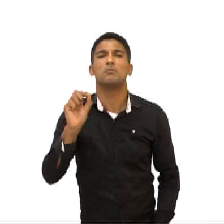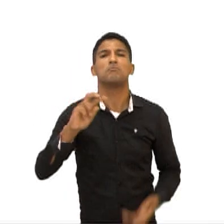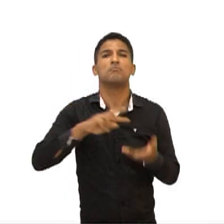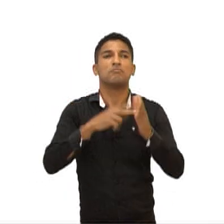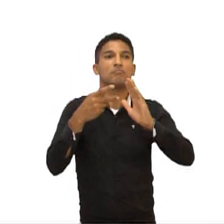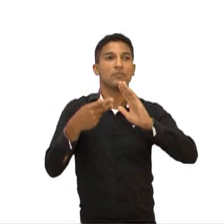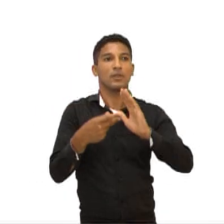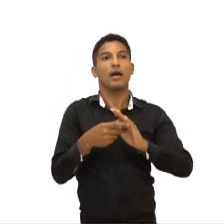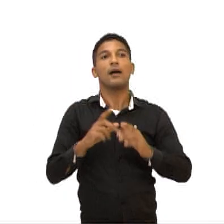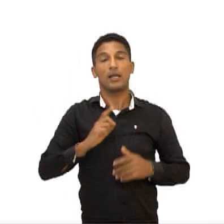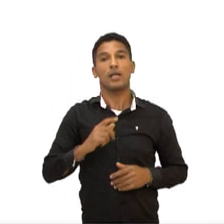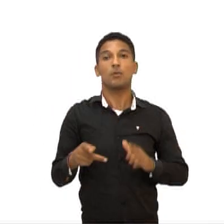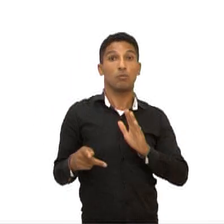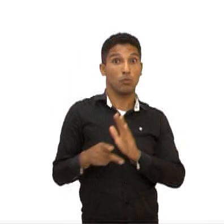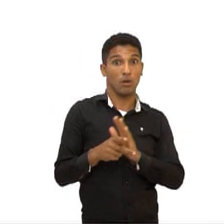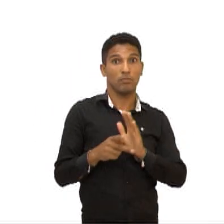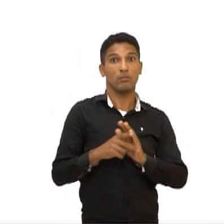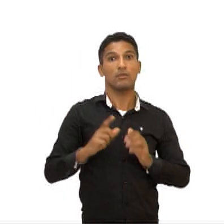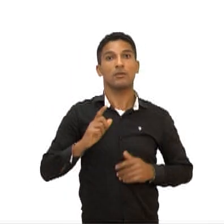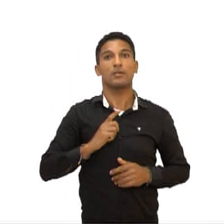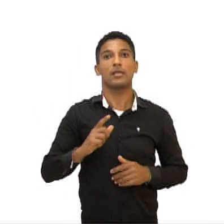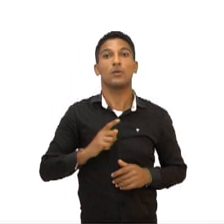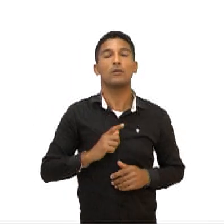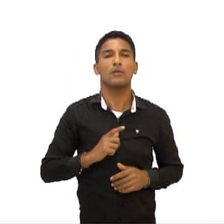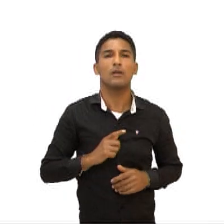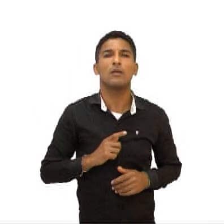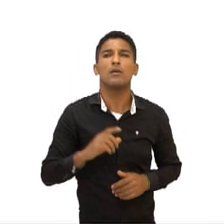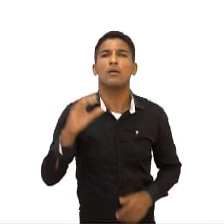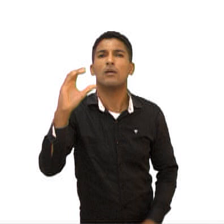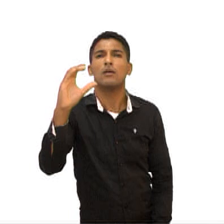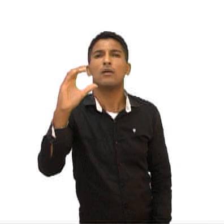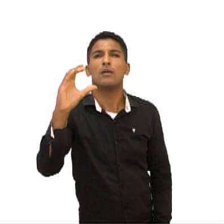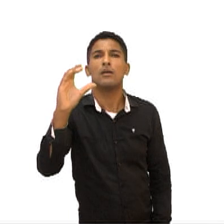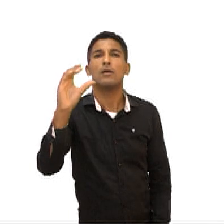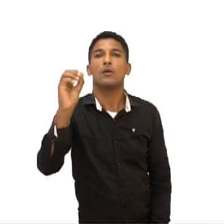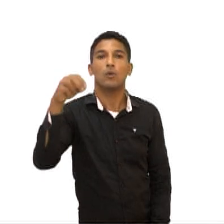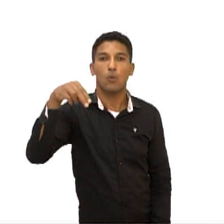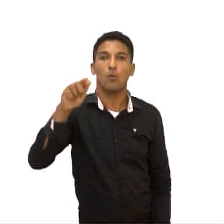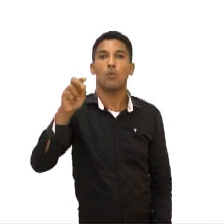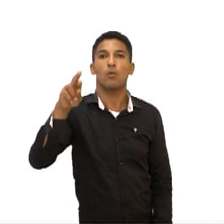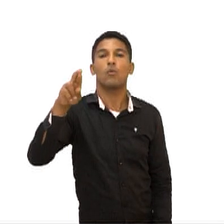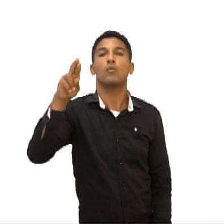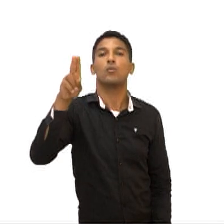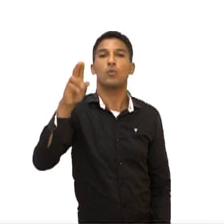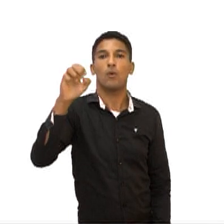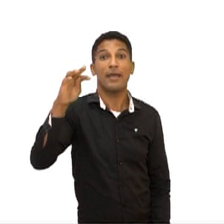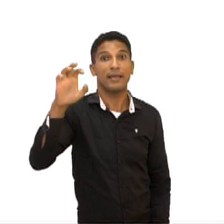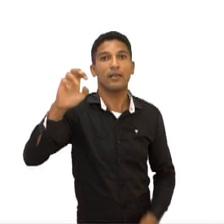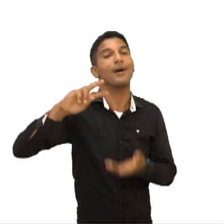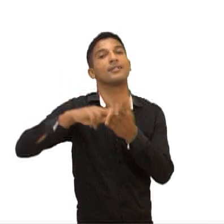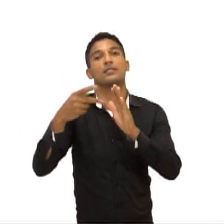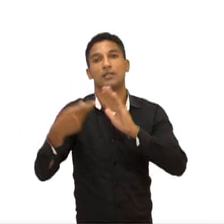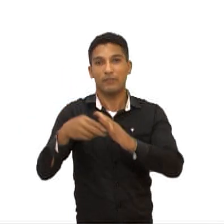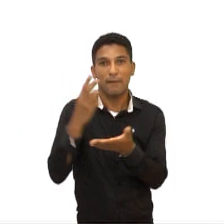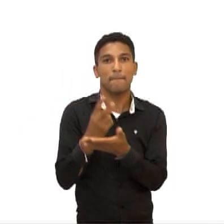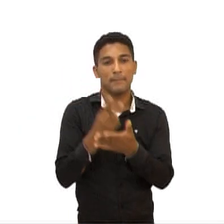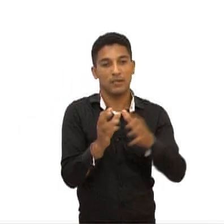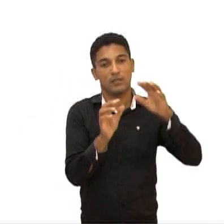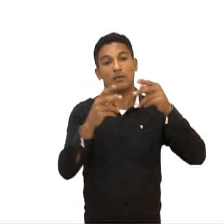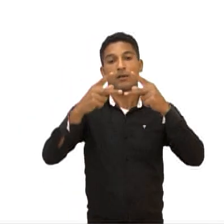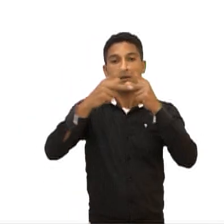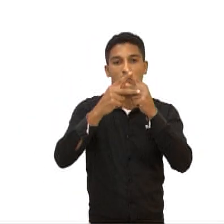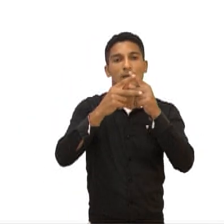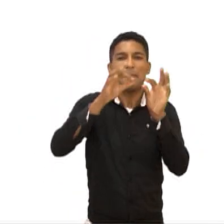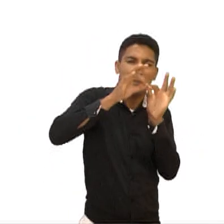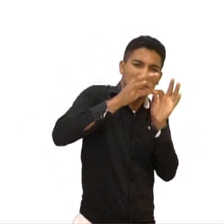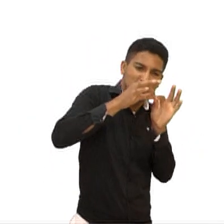ângulos congruentes. O que é congruente mesmo? Ou seja, né, que tem a mesma medida.